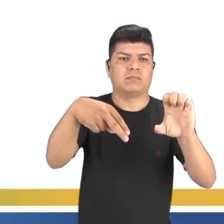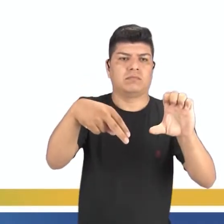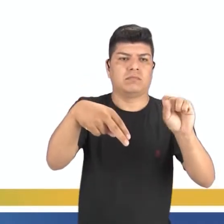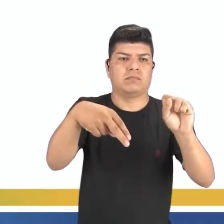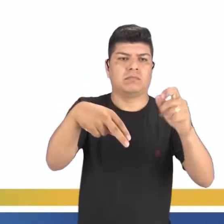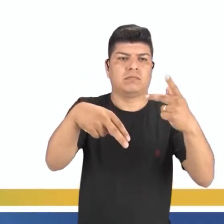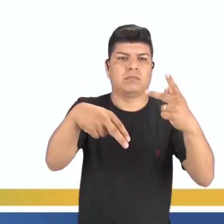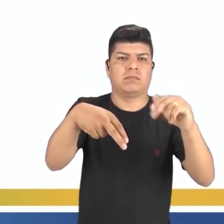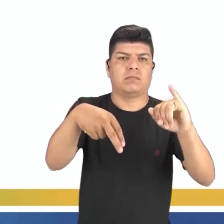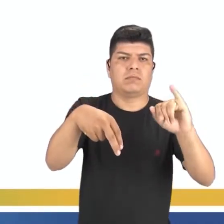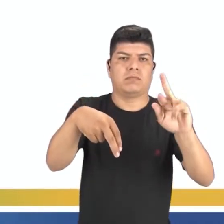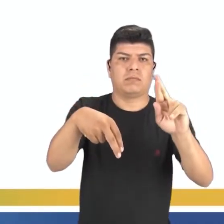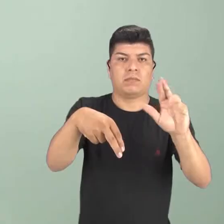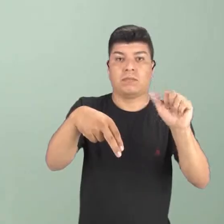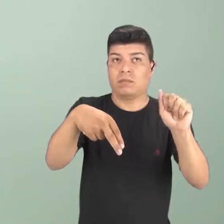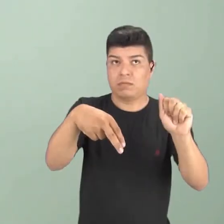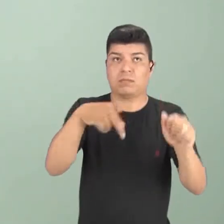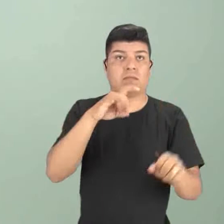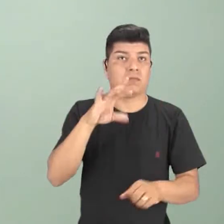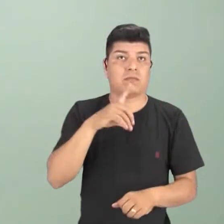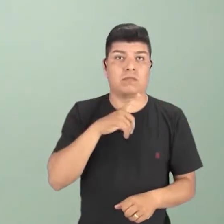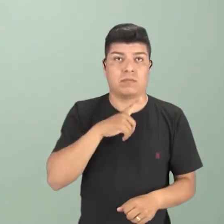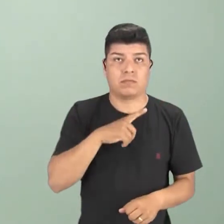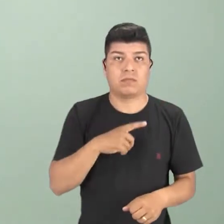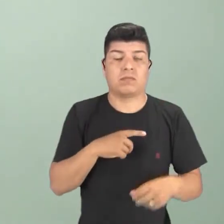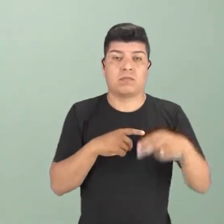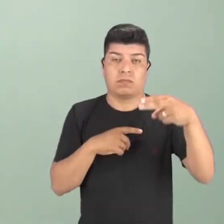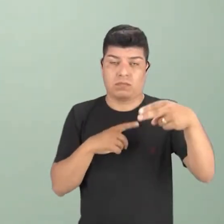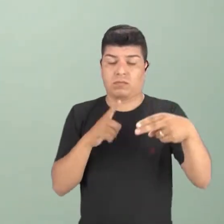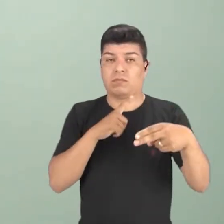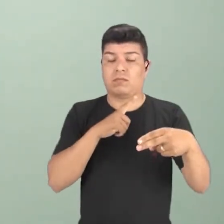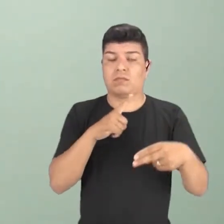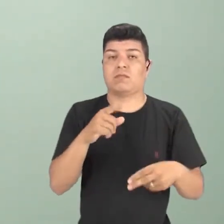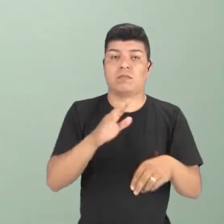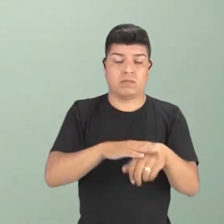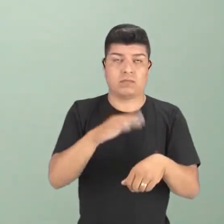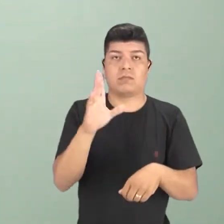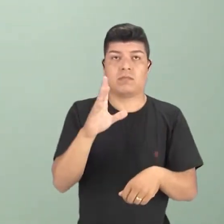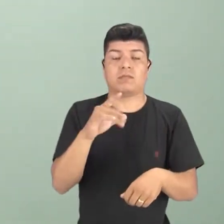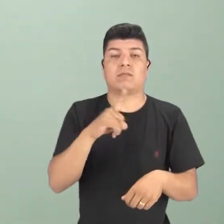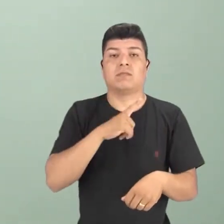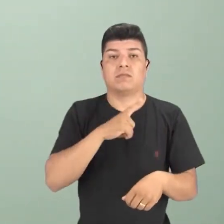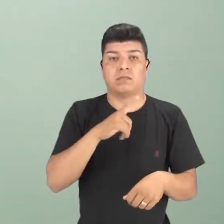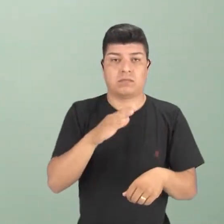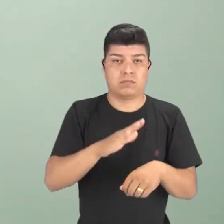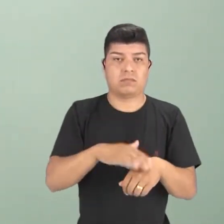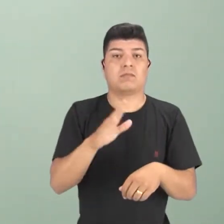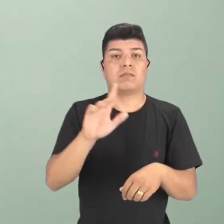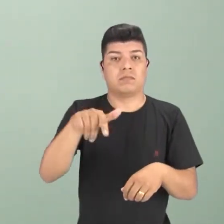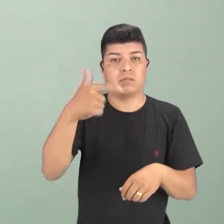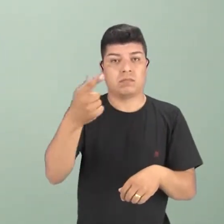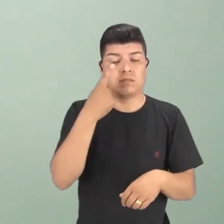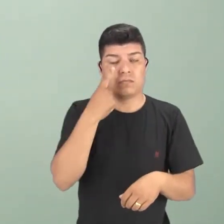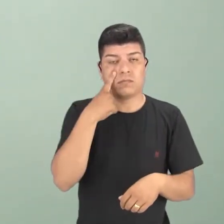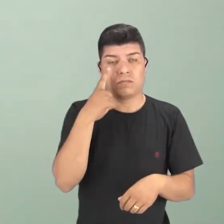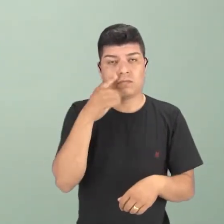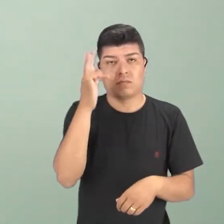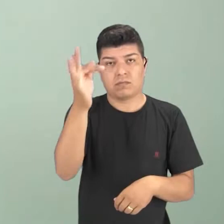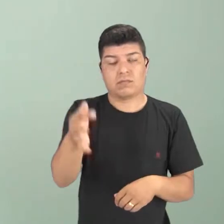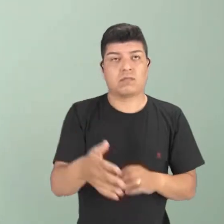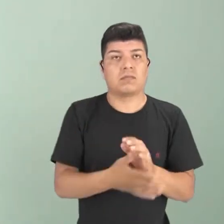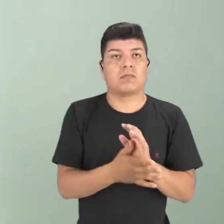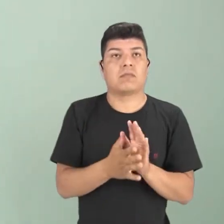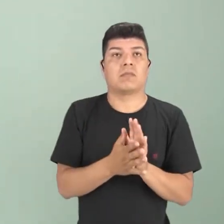espira só tem uma volta ali, esse N é 1. Pode ter mais, e aí quando tiver mais é um caso que a gente vai ver mais na